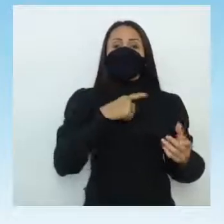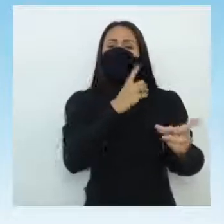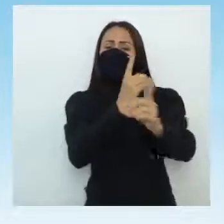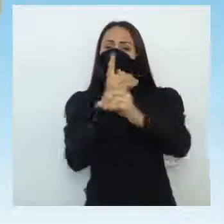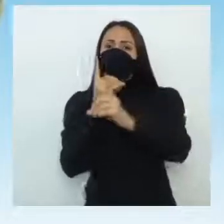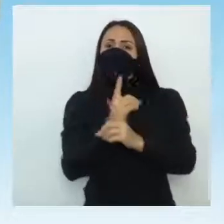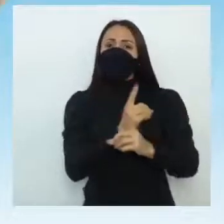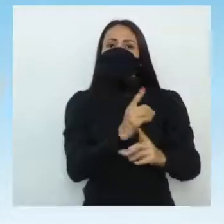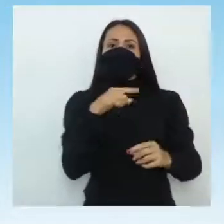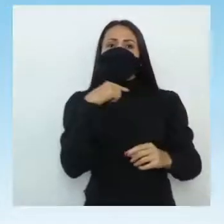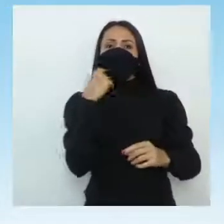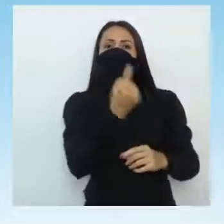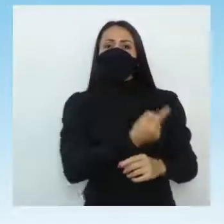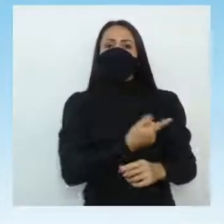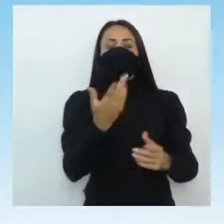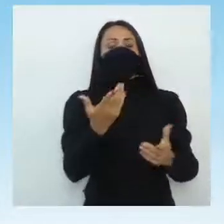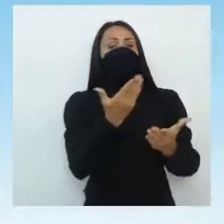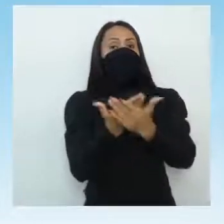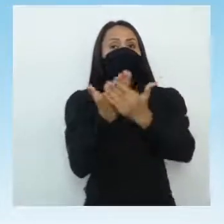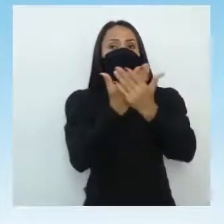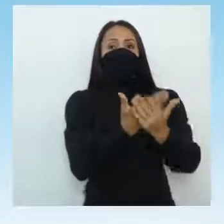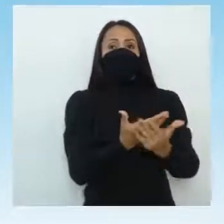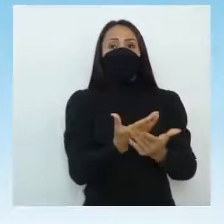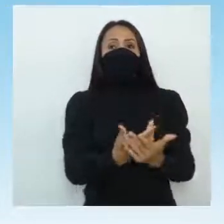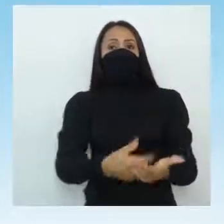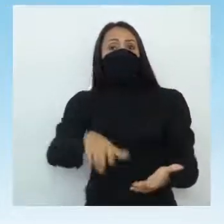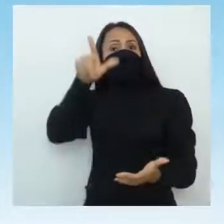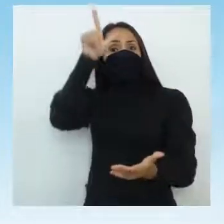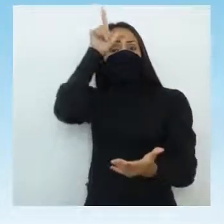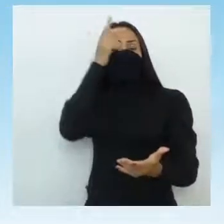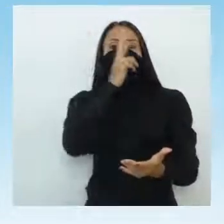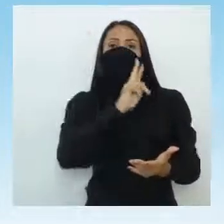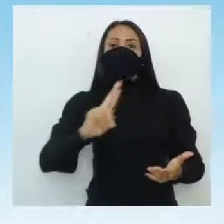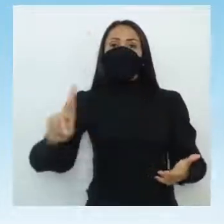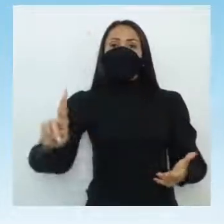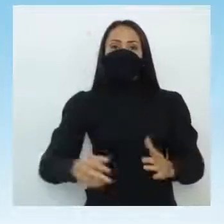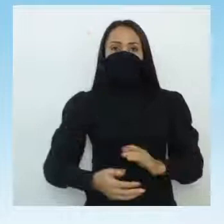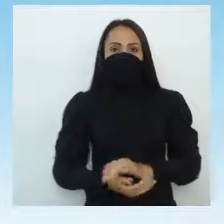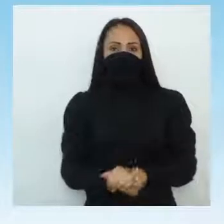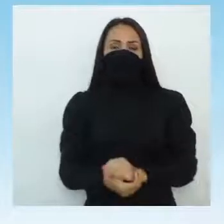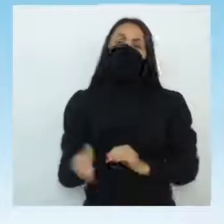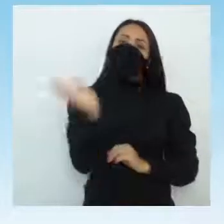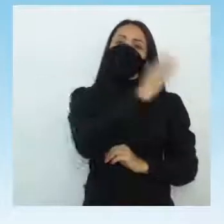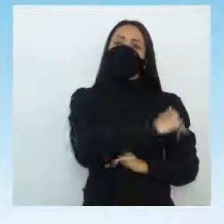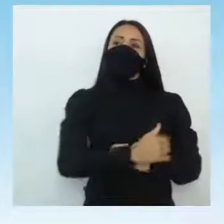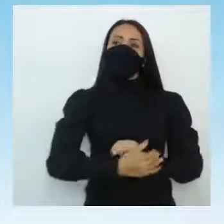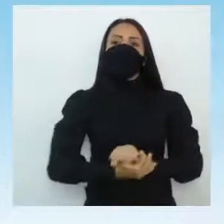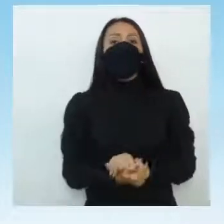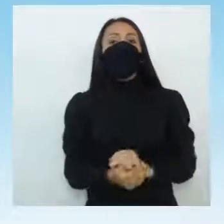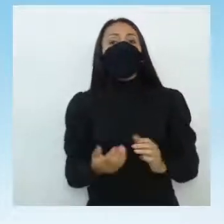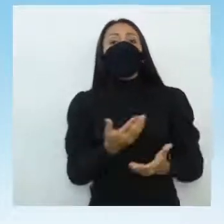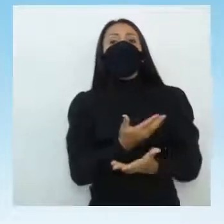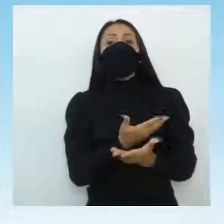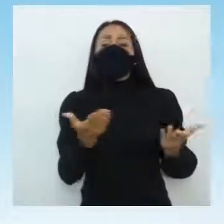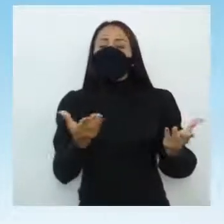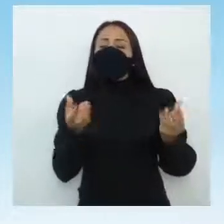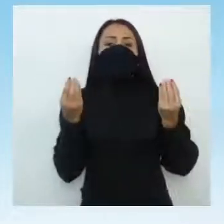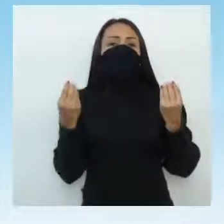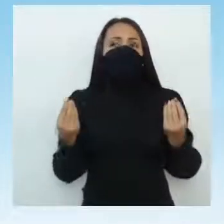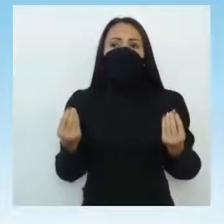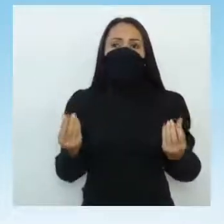da nossa série sobre as grandes lideranças religiosas. Vamos lá! E qual será